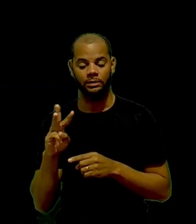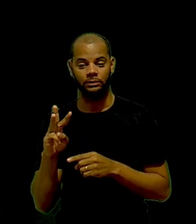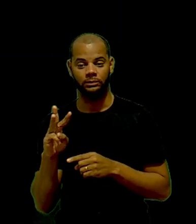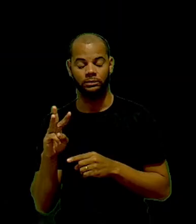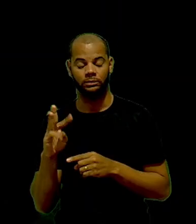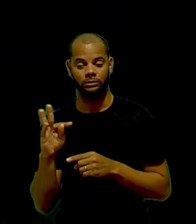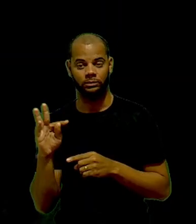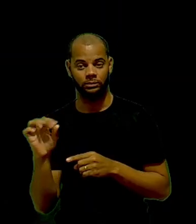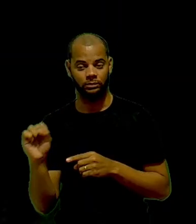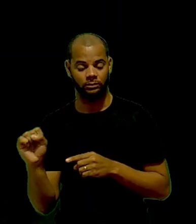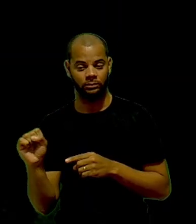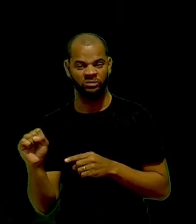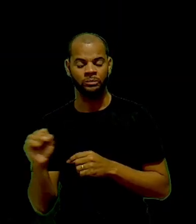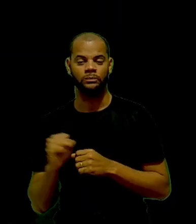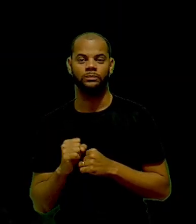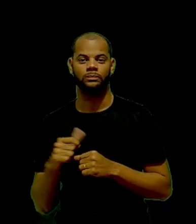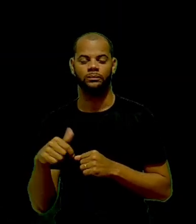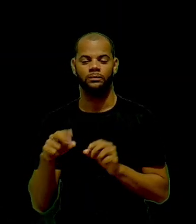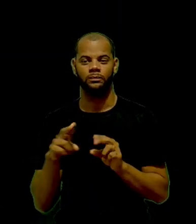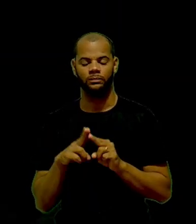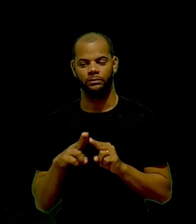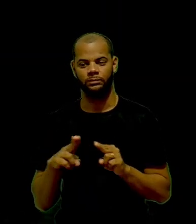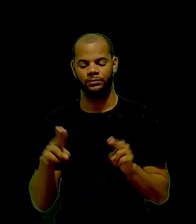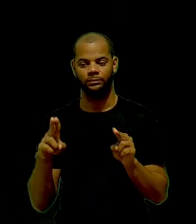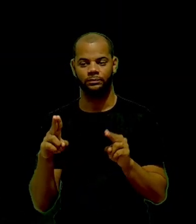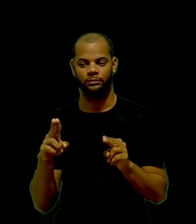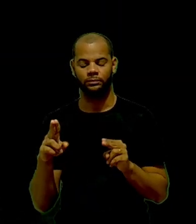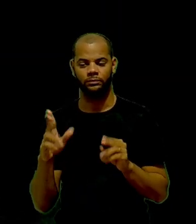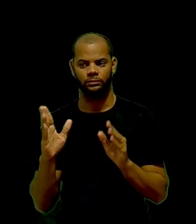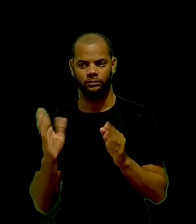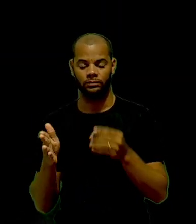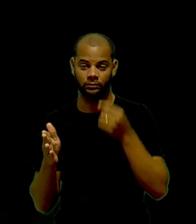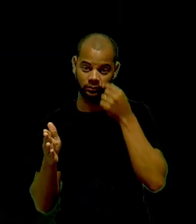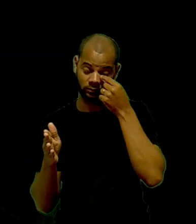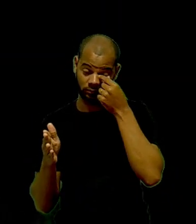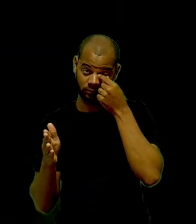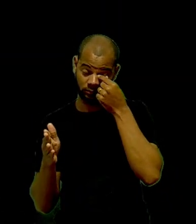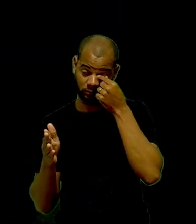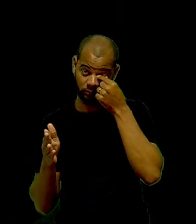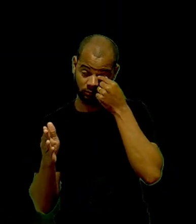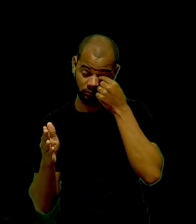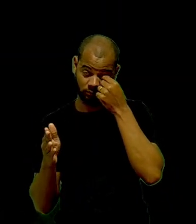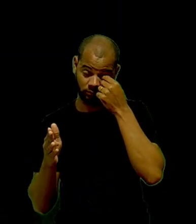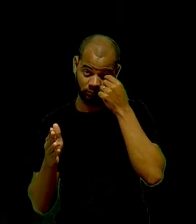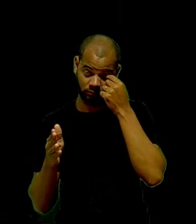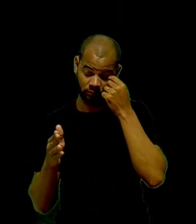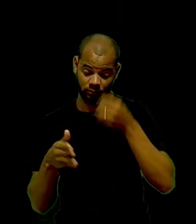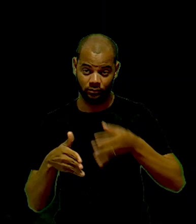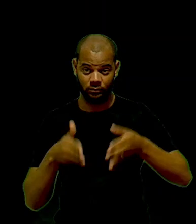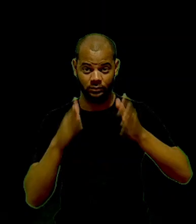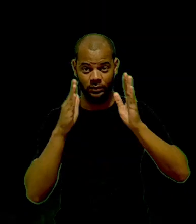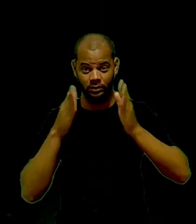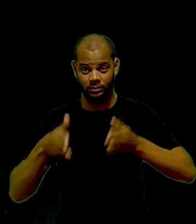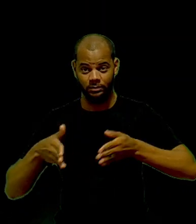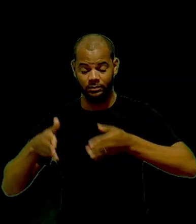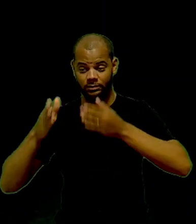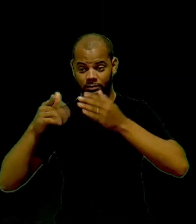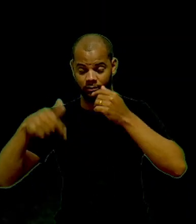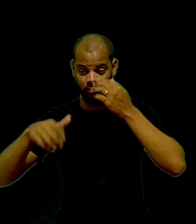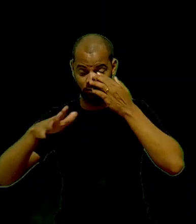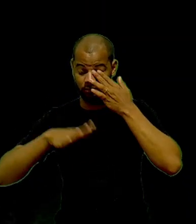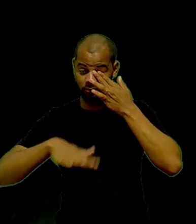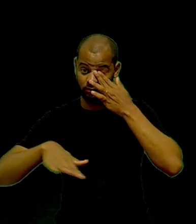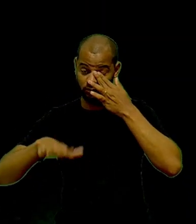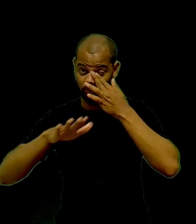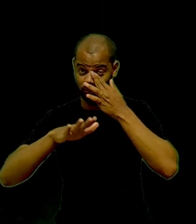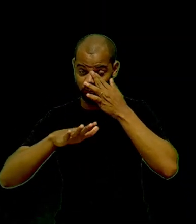capacidade instalada. Aqui na UFSC, nós já, nesses prédios aqui do centro